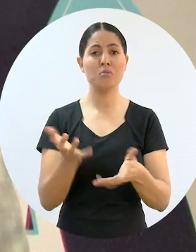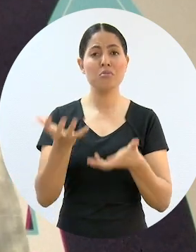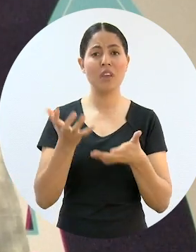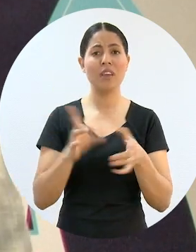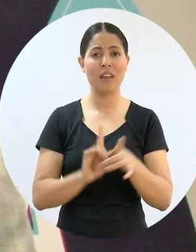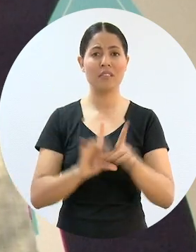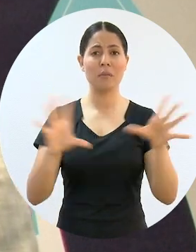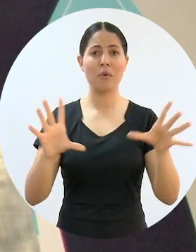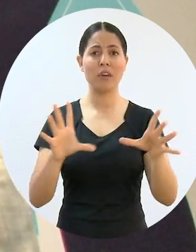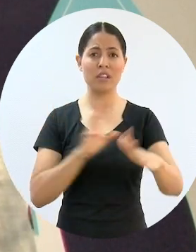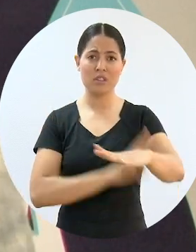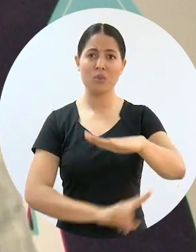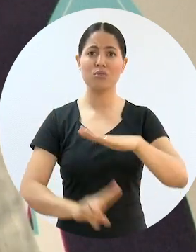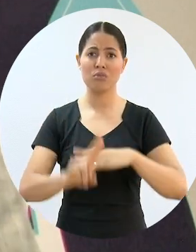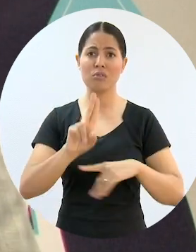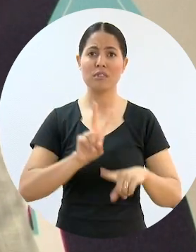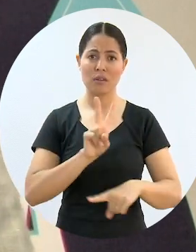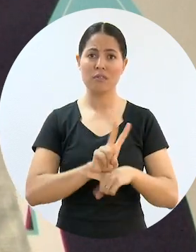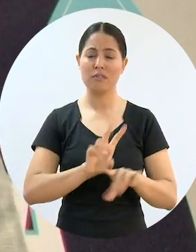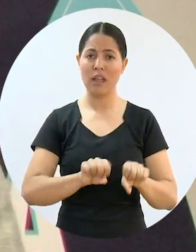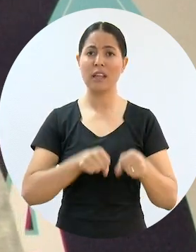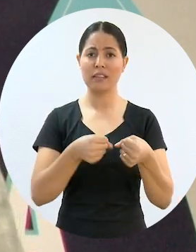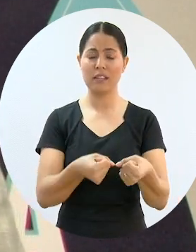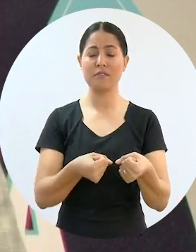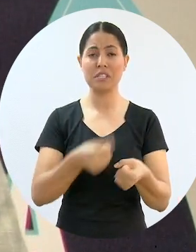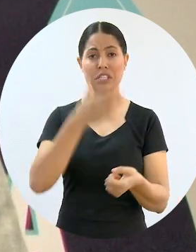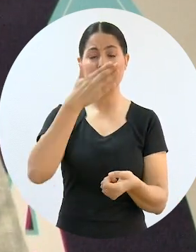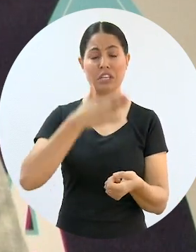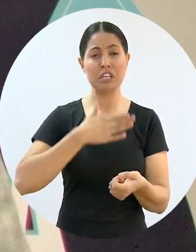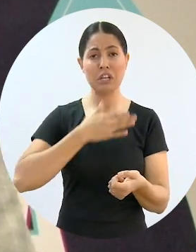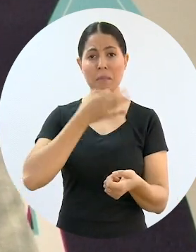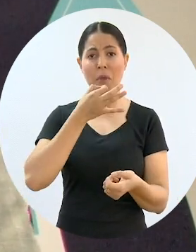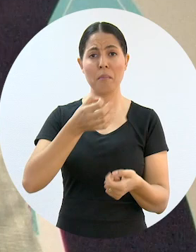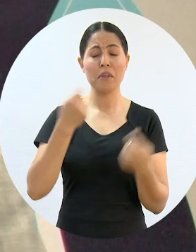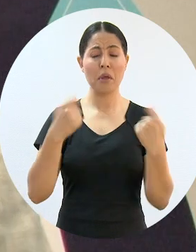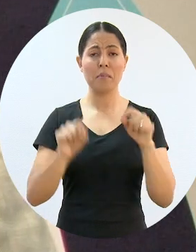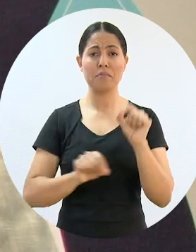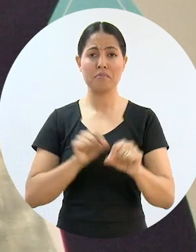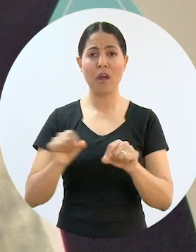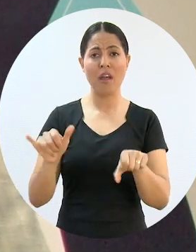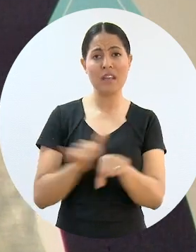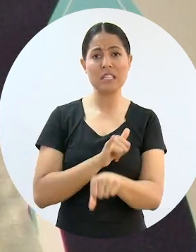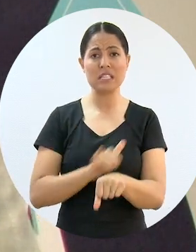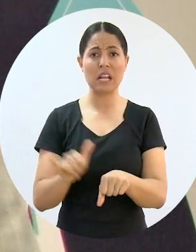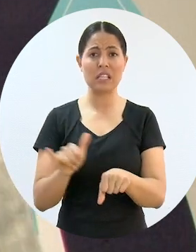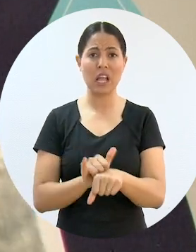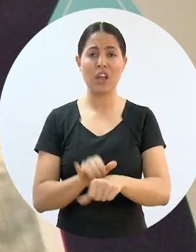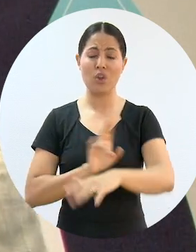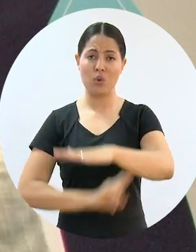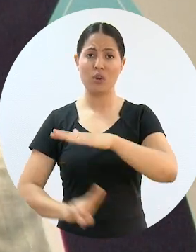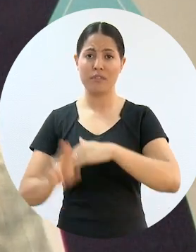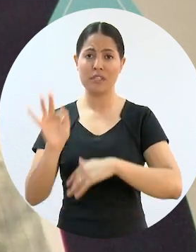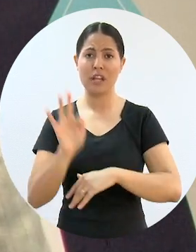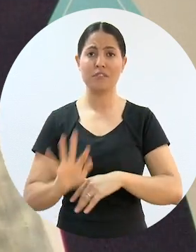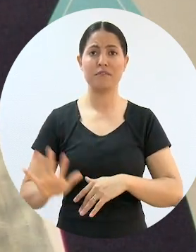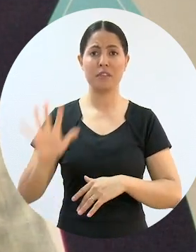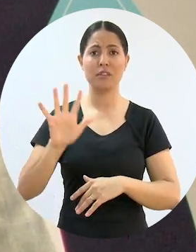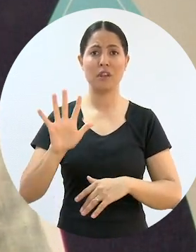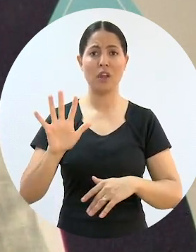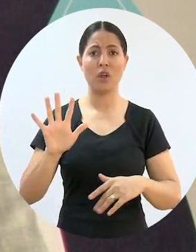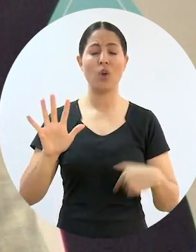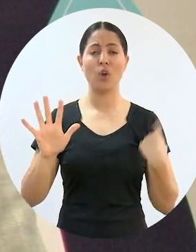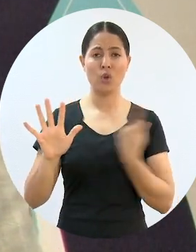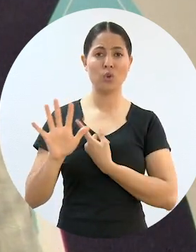ambiente democrático e pelas instituições. E acho que, enfim, essa articulação entre o conjunto das universidades federais